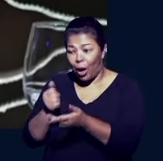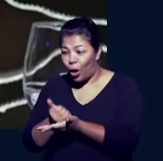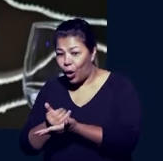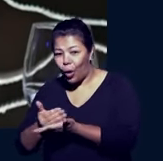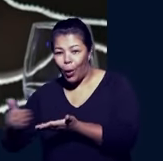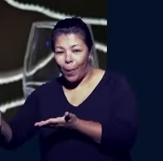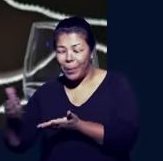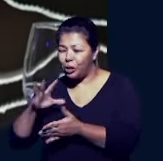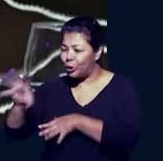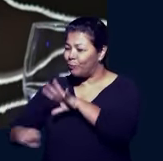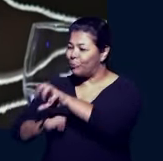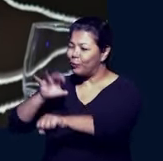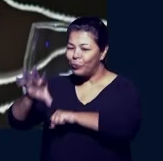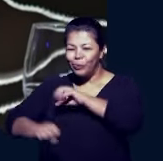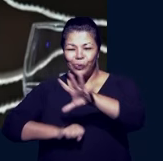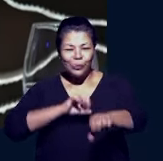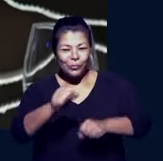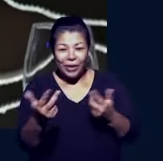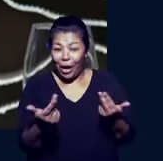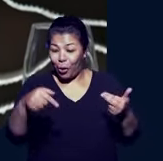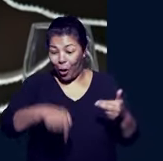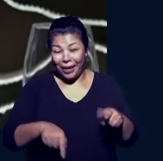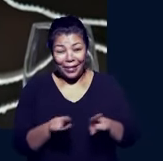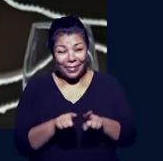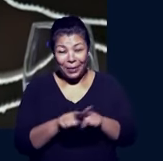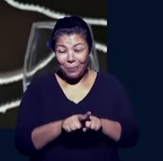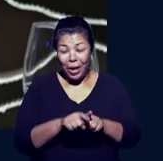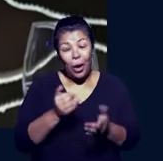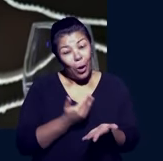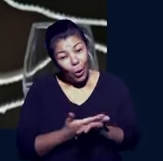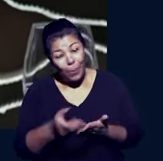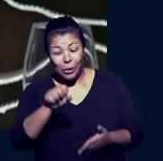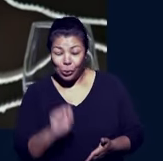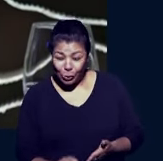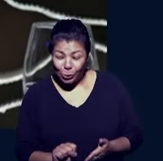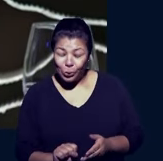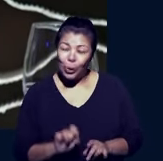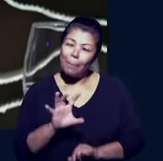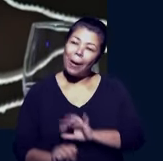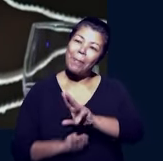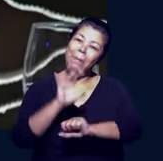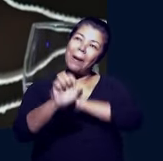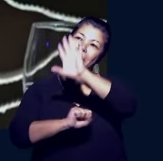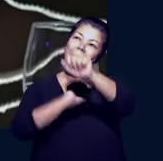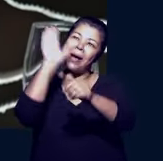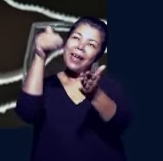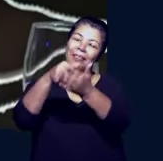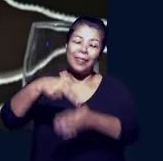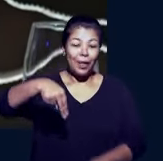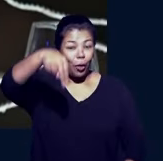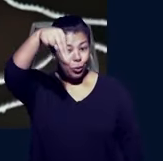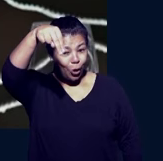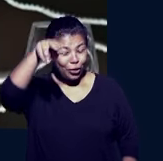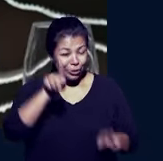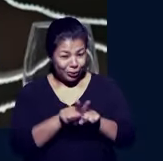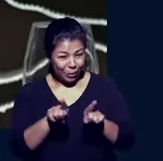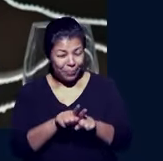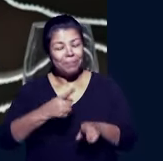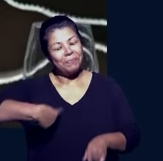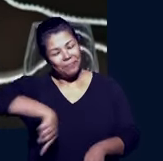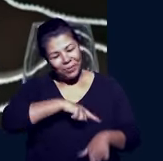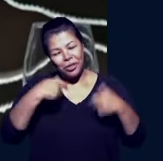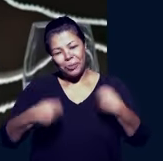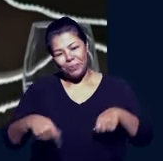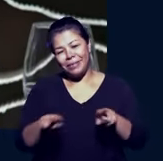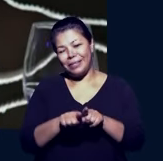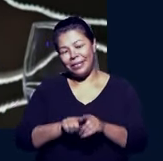Agora Nós já estamos lá no norte mas nós temos muito ainda por fazer e diminuir o custo do Brasil nós precisamos de mais